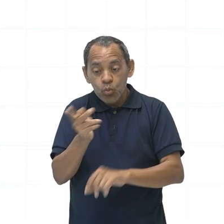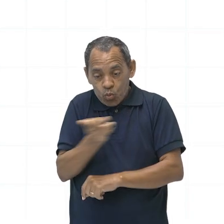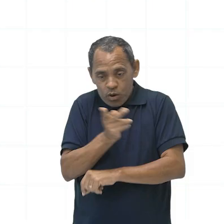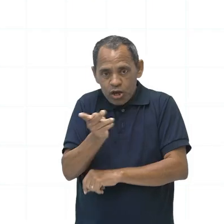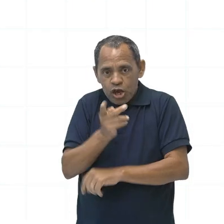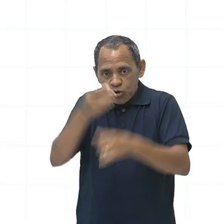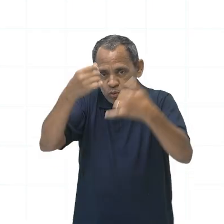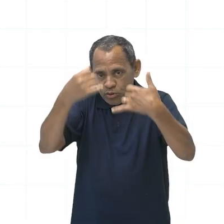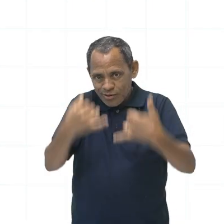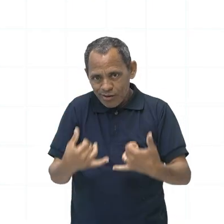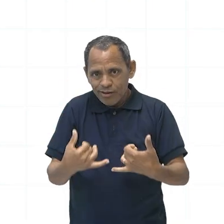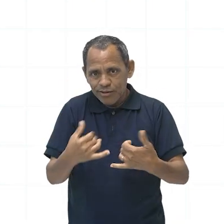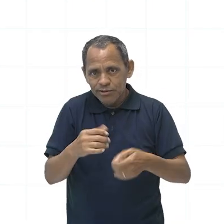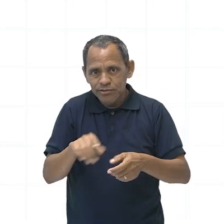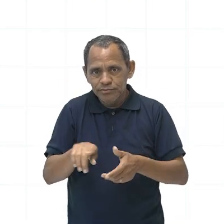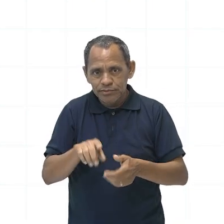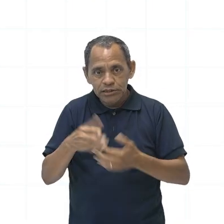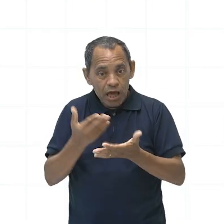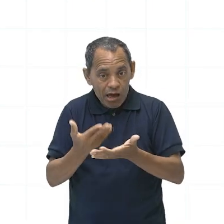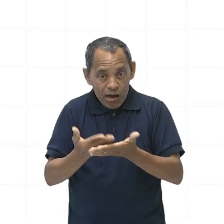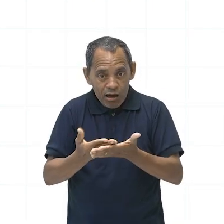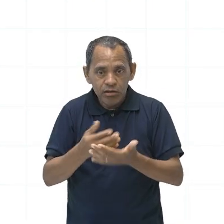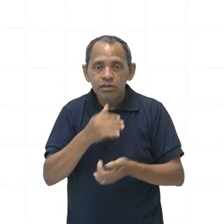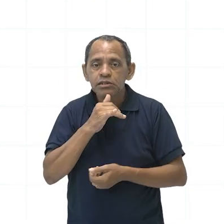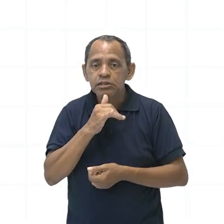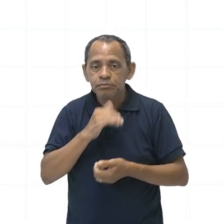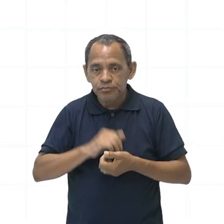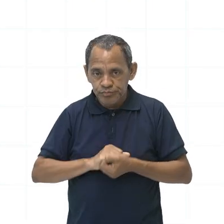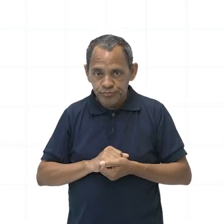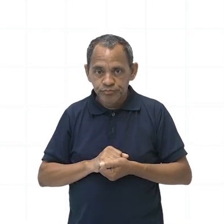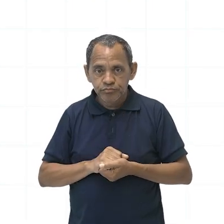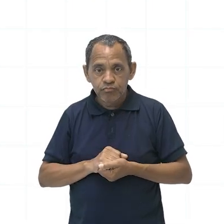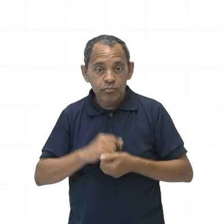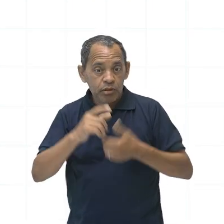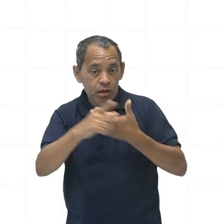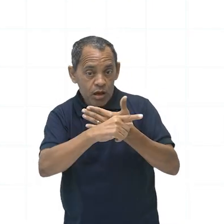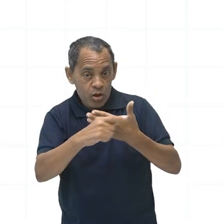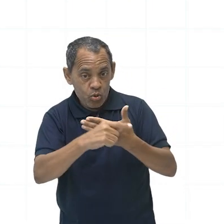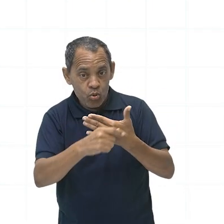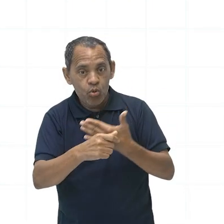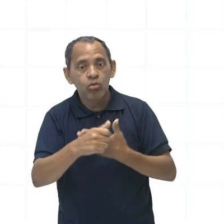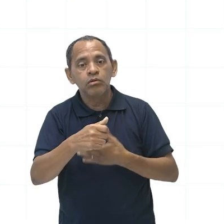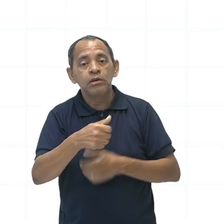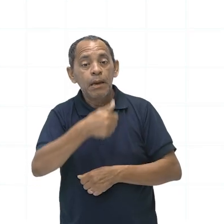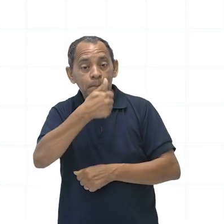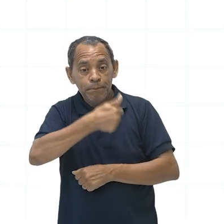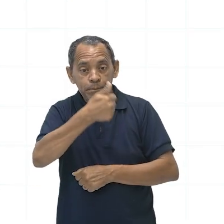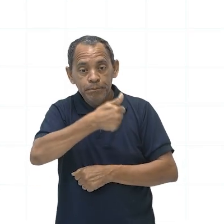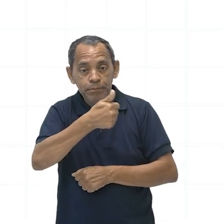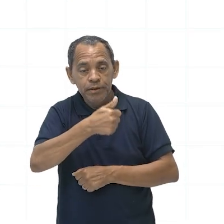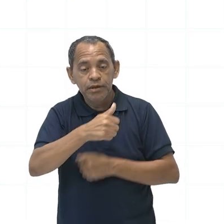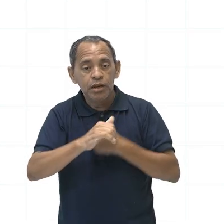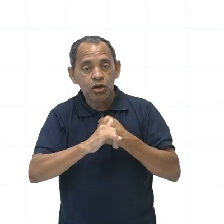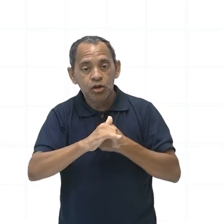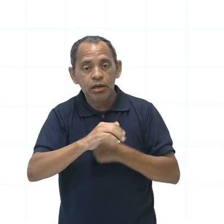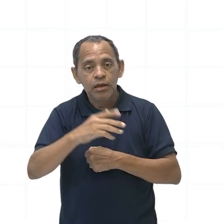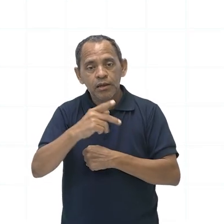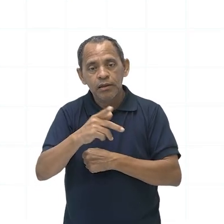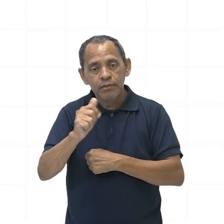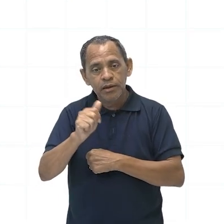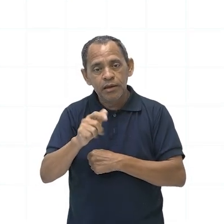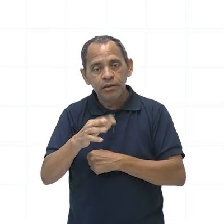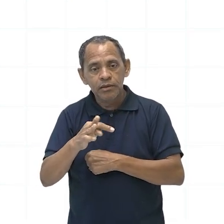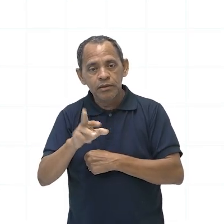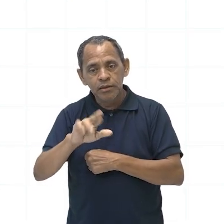foram lidas durante esta aula, né, por exemplo, o autor da primeira crônica é Patrícia Alves